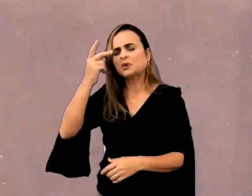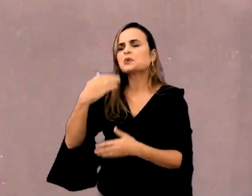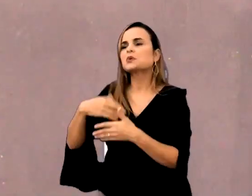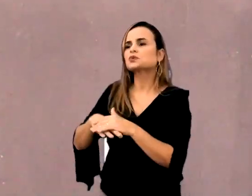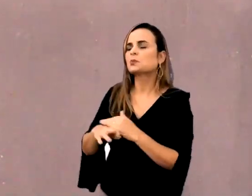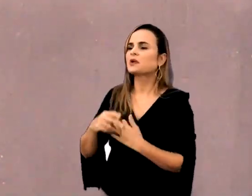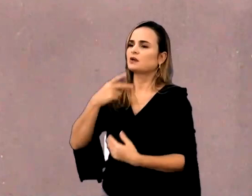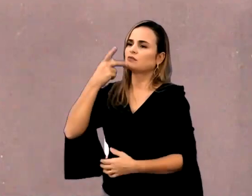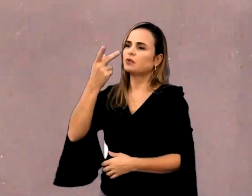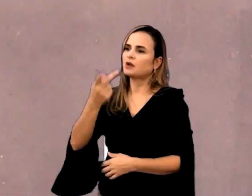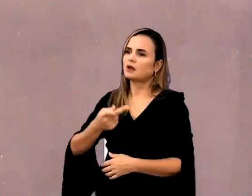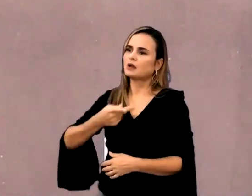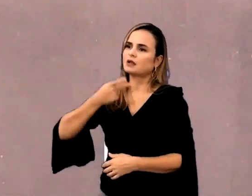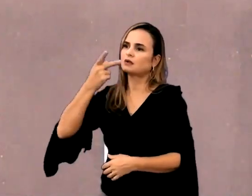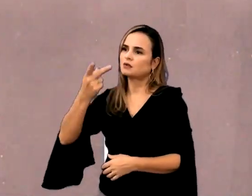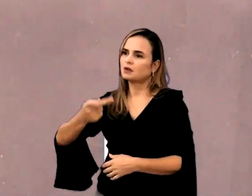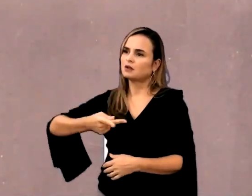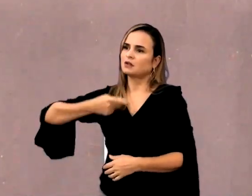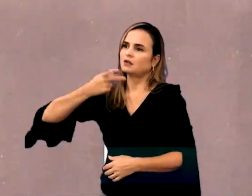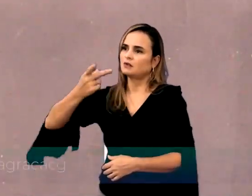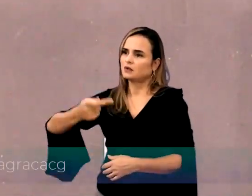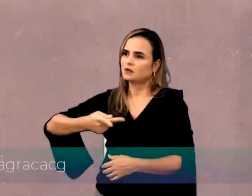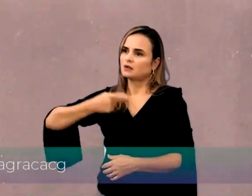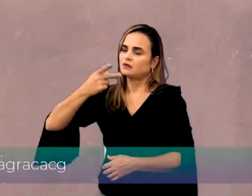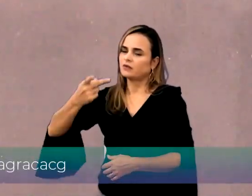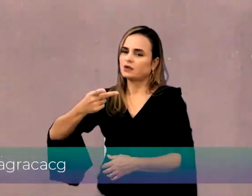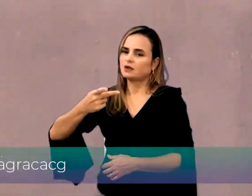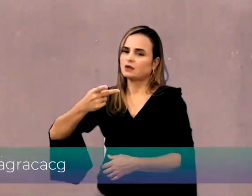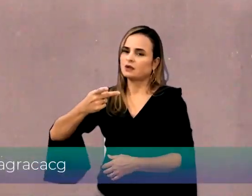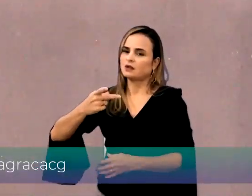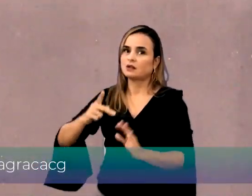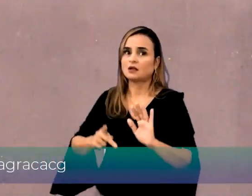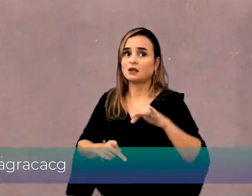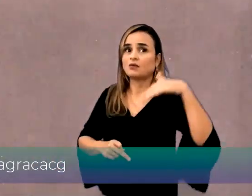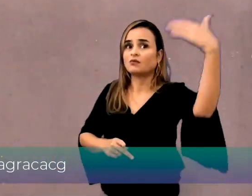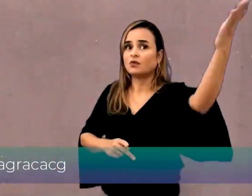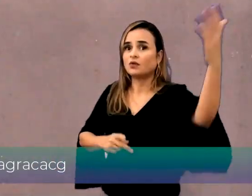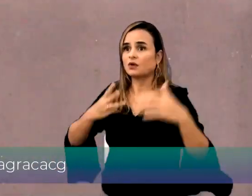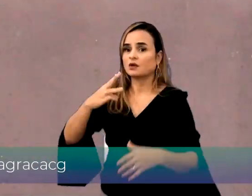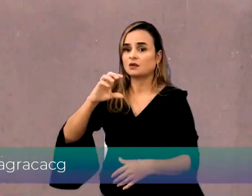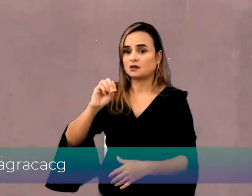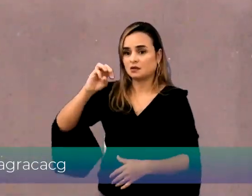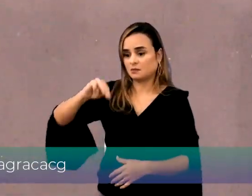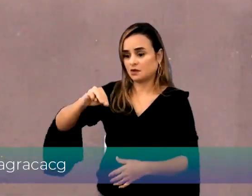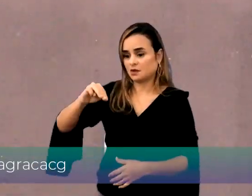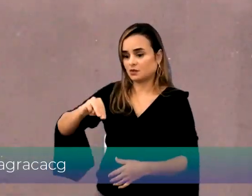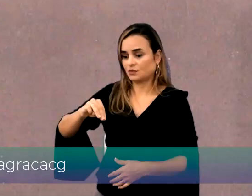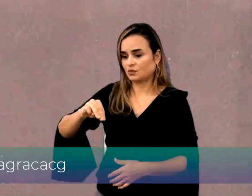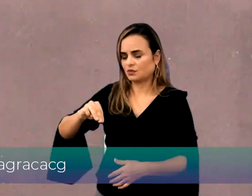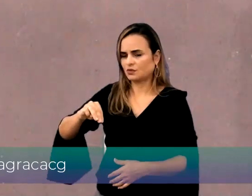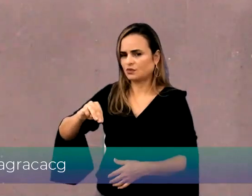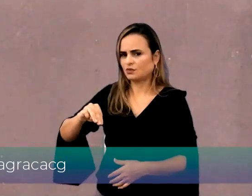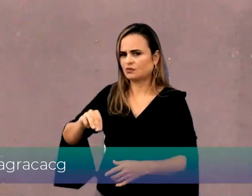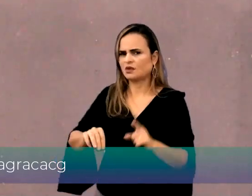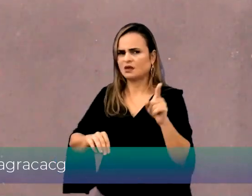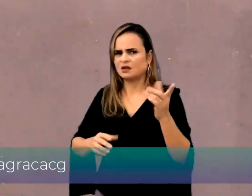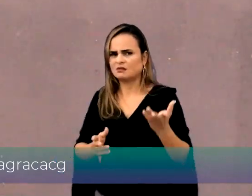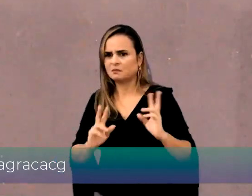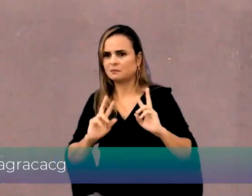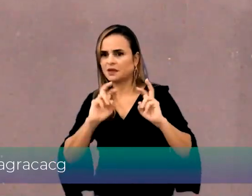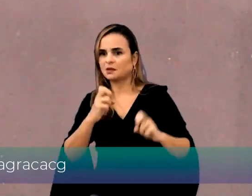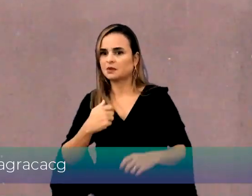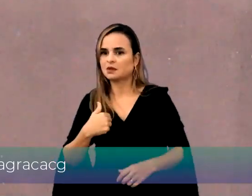falo para você, e daqui a meia hora você me vê ali fora e diz: oxê, e ele falou aqui, ele já está agindo dessa forma.